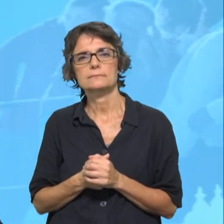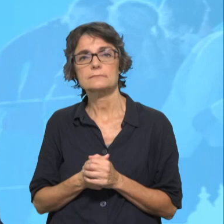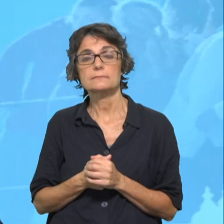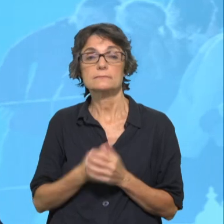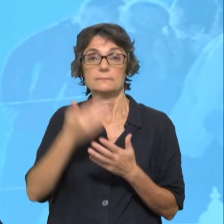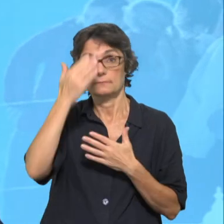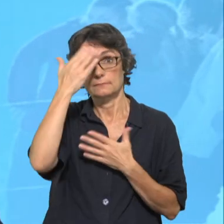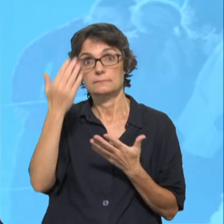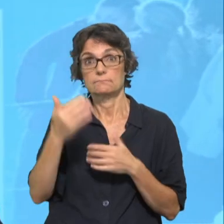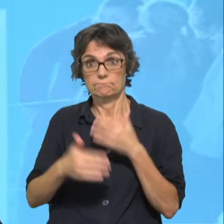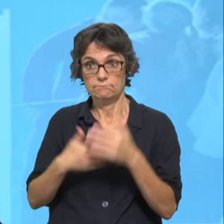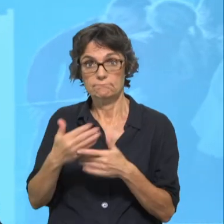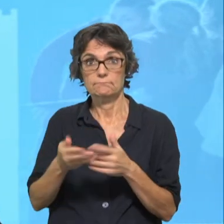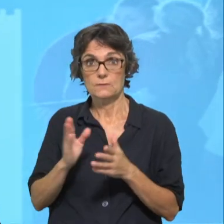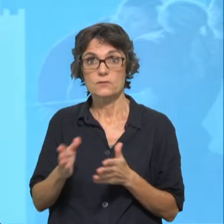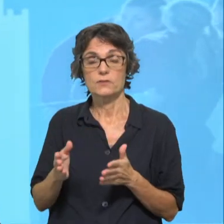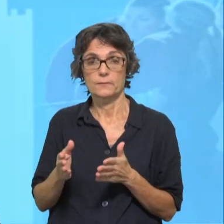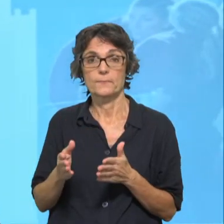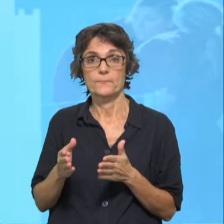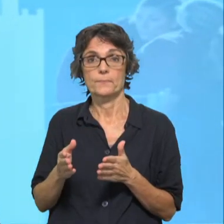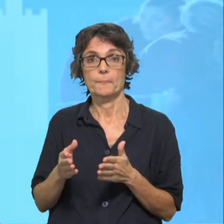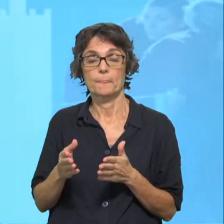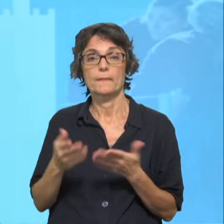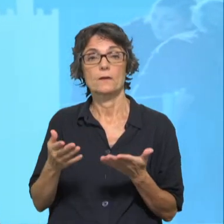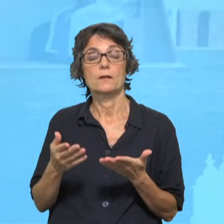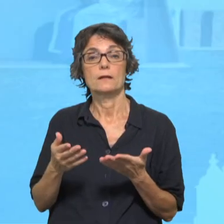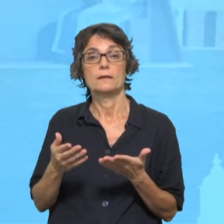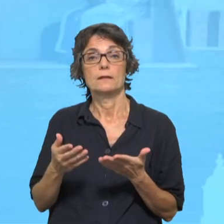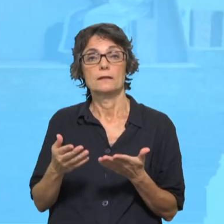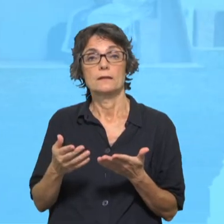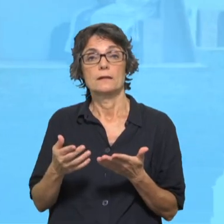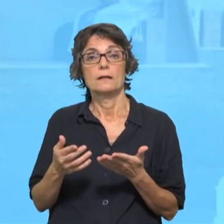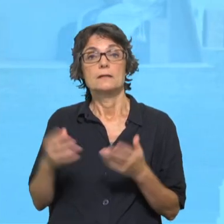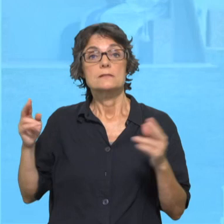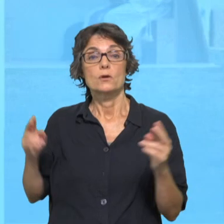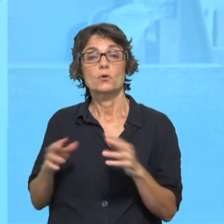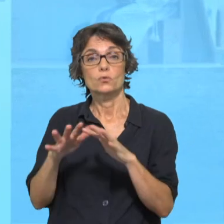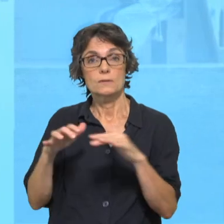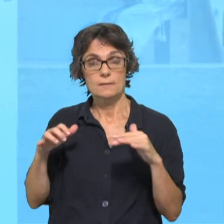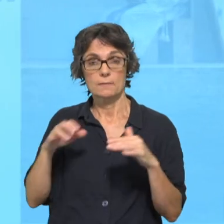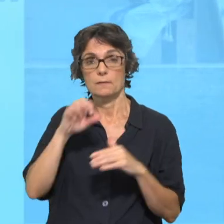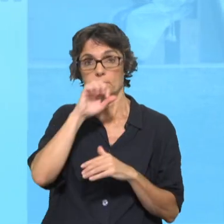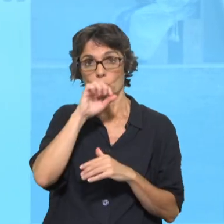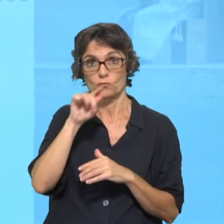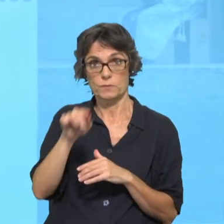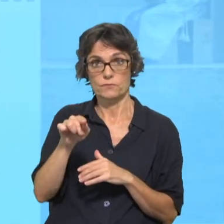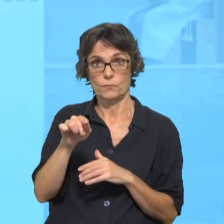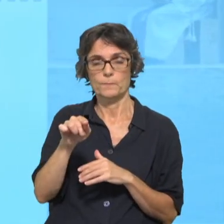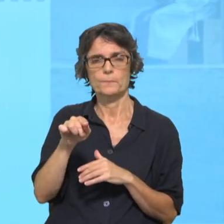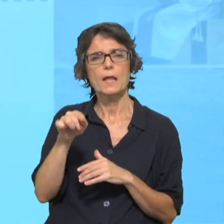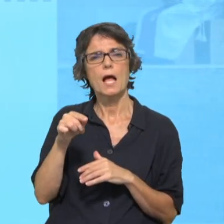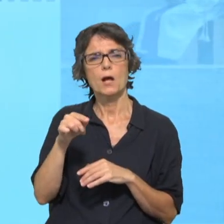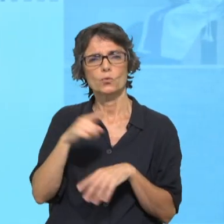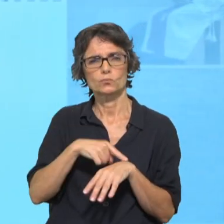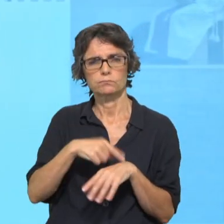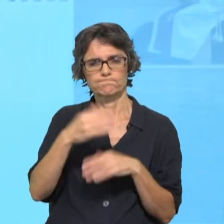marcha em todo este processo e vamos a esta segunda sessão da Assembleia, porque ela tem alguns momentos muito específicos. Eu